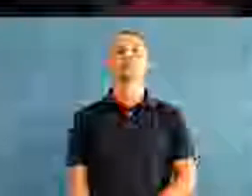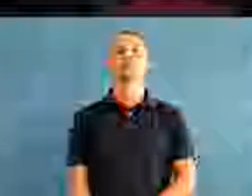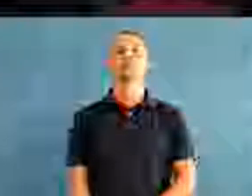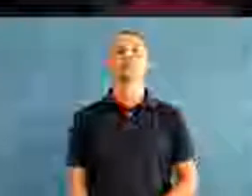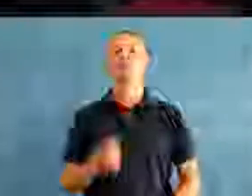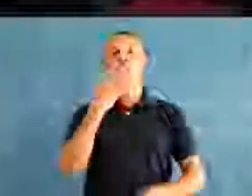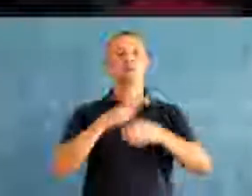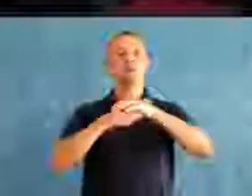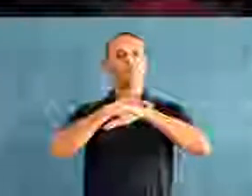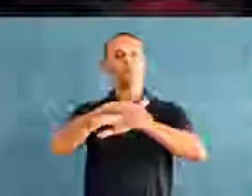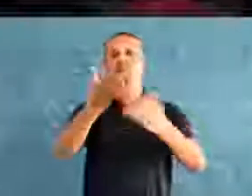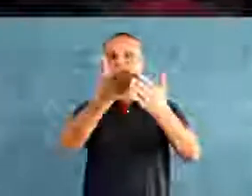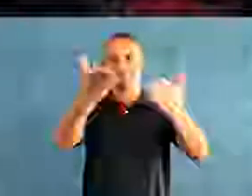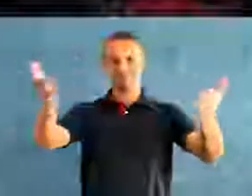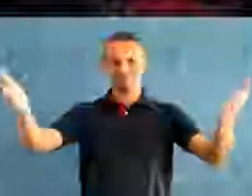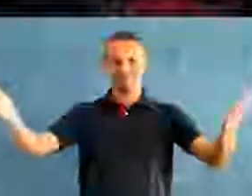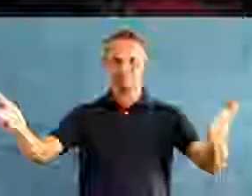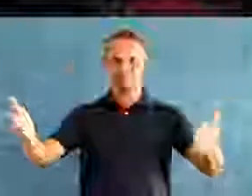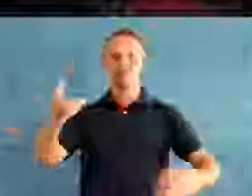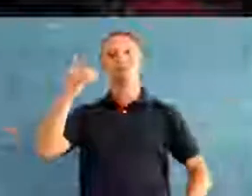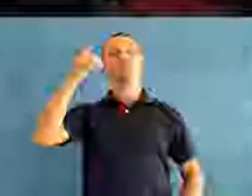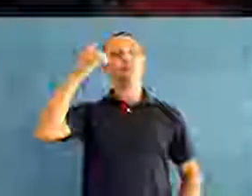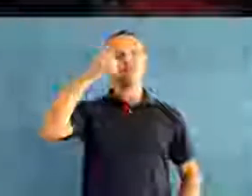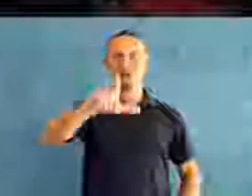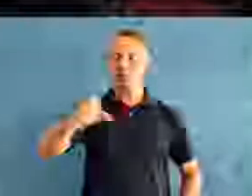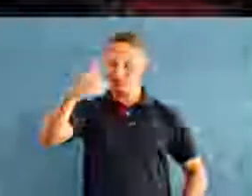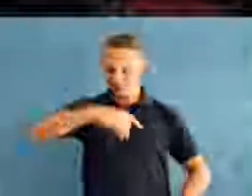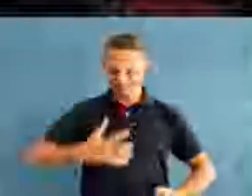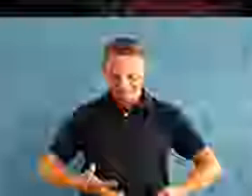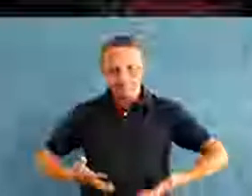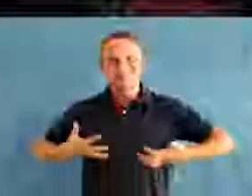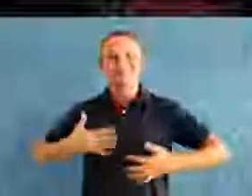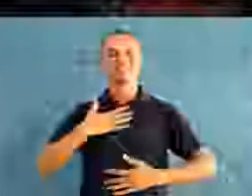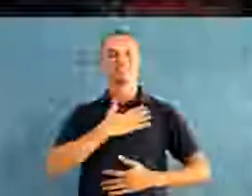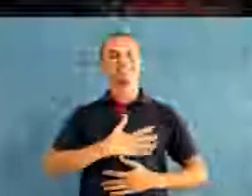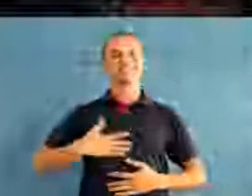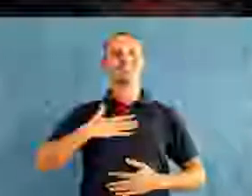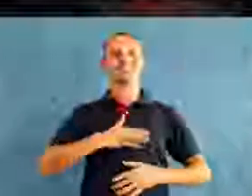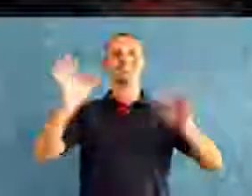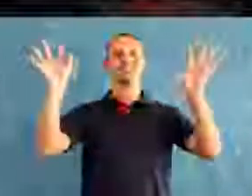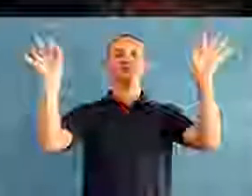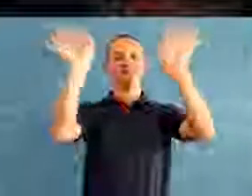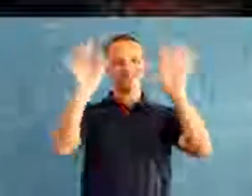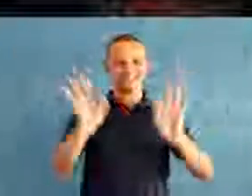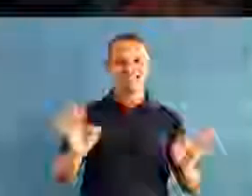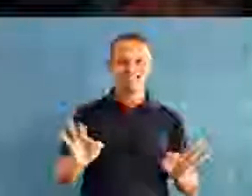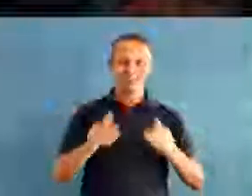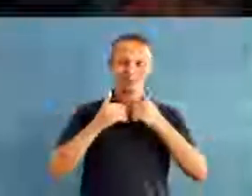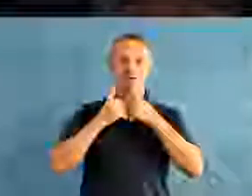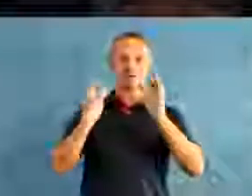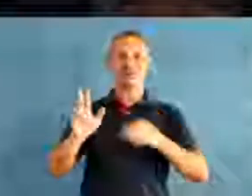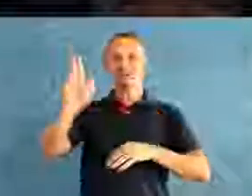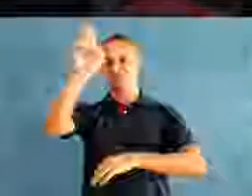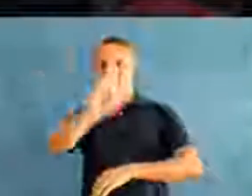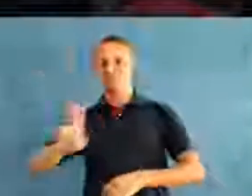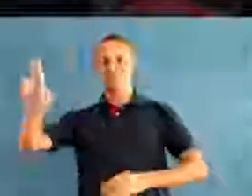Boa noite a todos. É mais uma vez uma grande satisfação iniciar uma sessão da Universidade Livre da